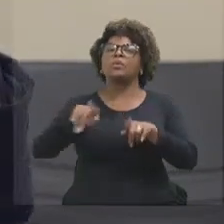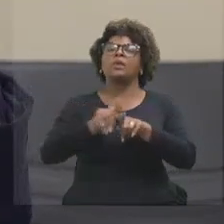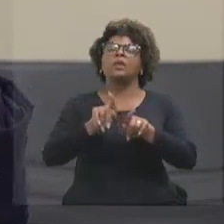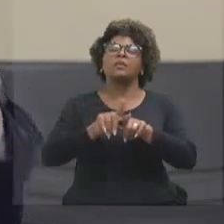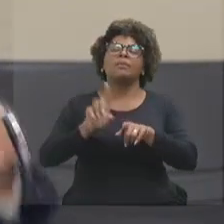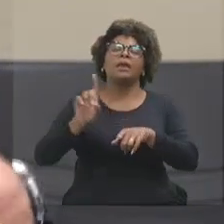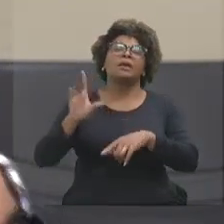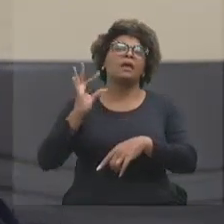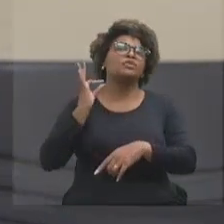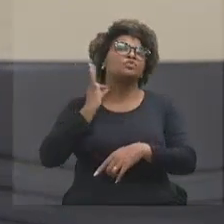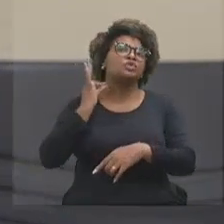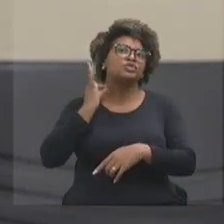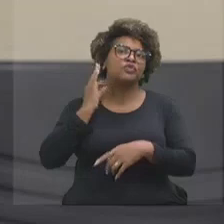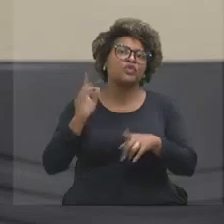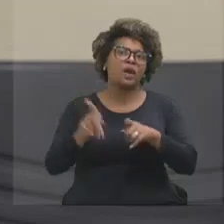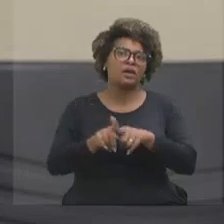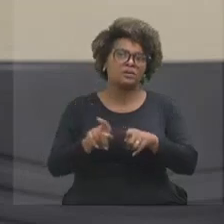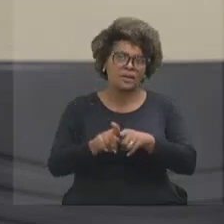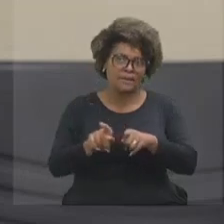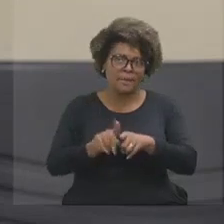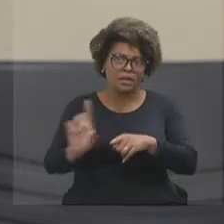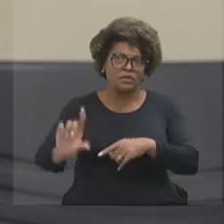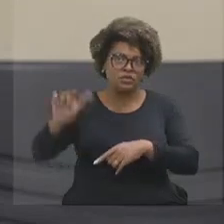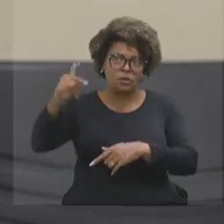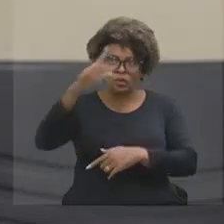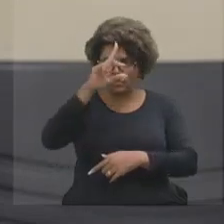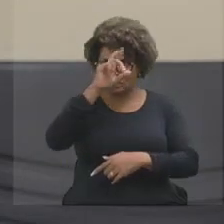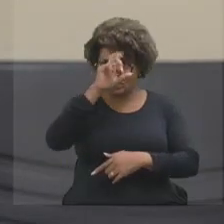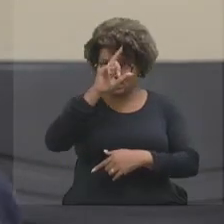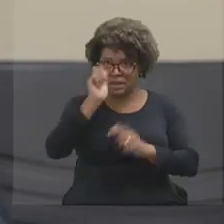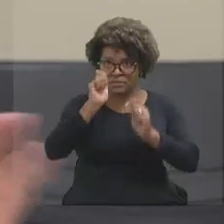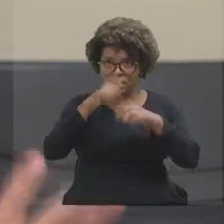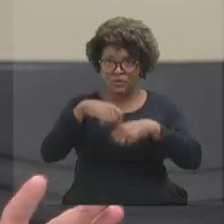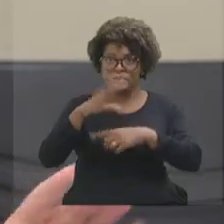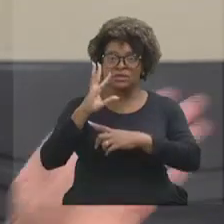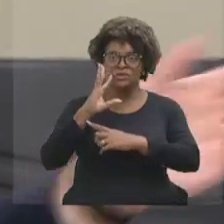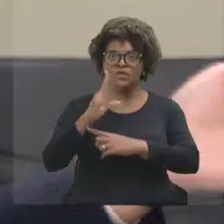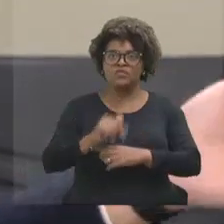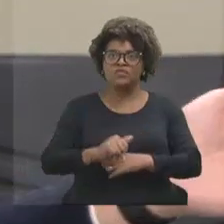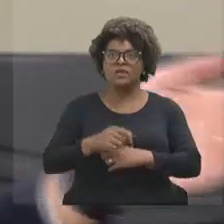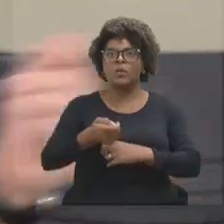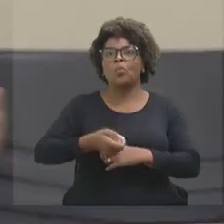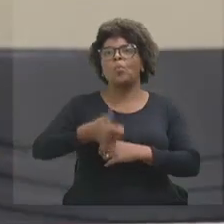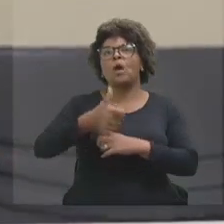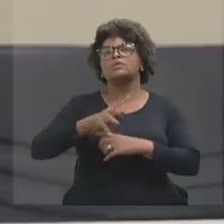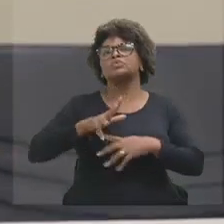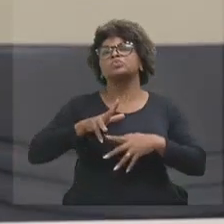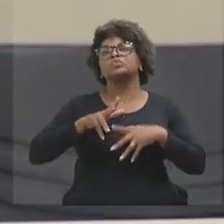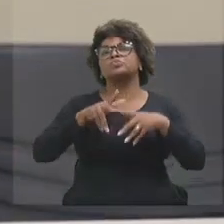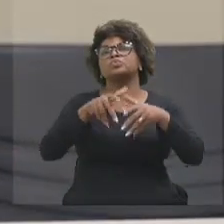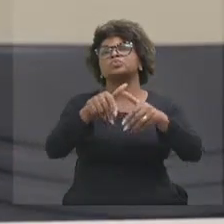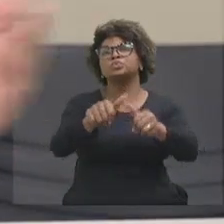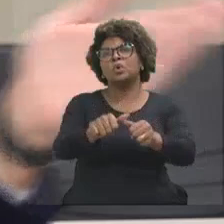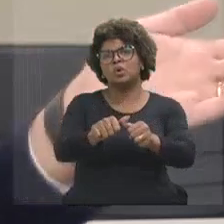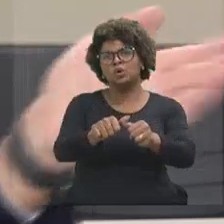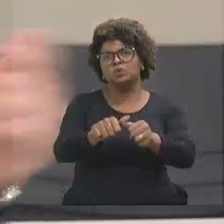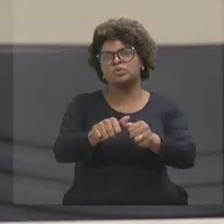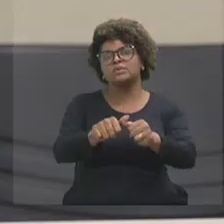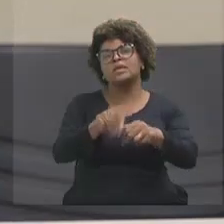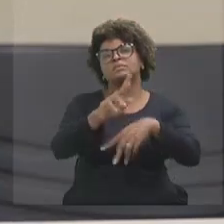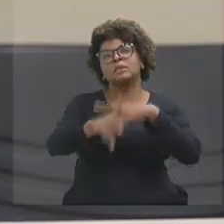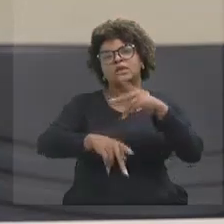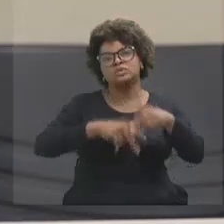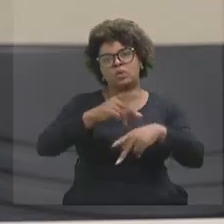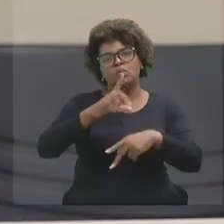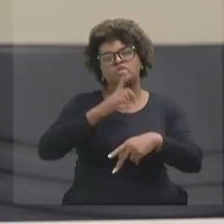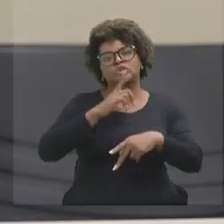e outros hospitais para que a gente consiga resolver quase todos os Queimados como essa essa queimadura elétrica que